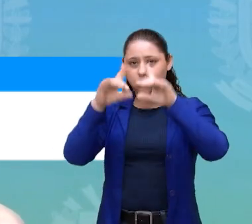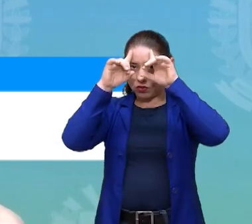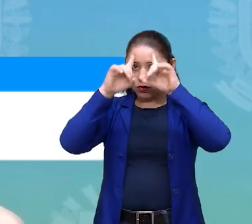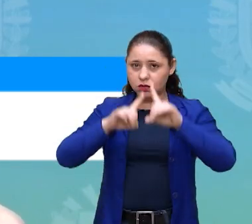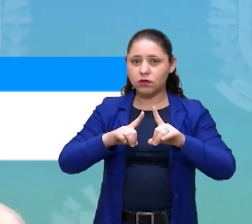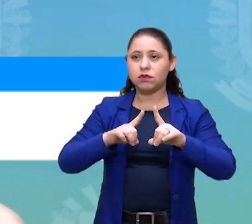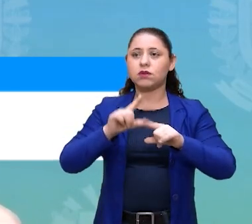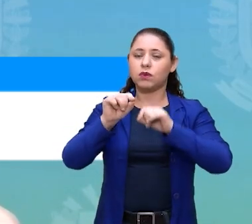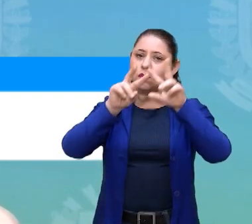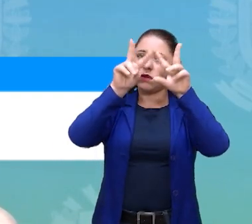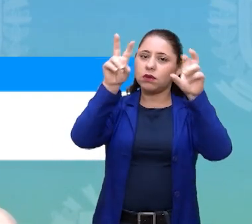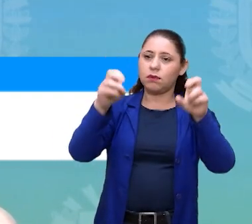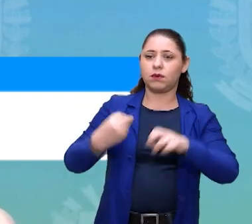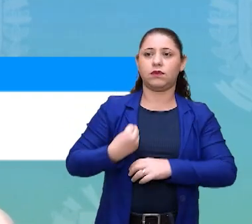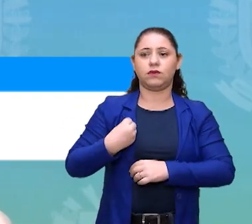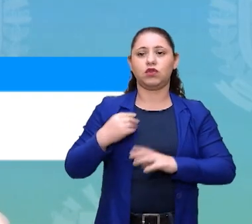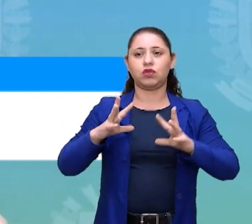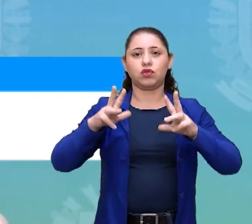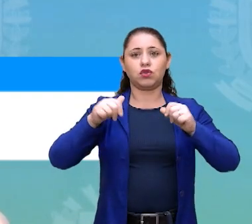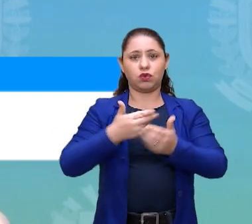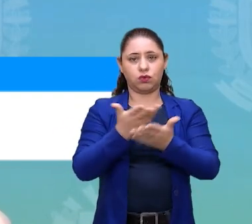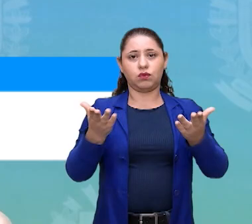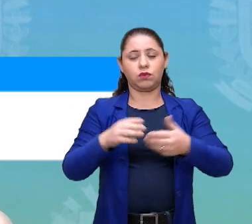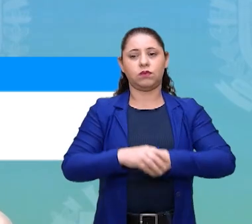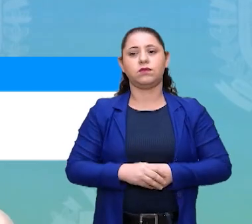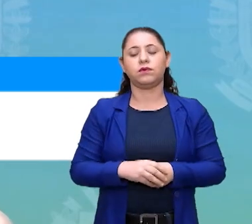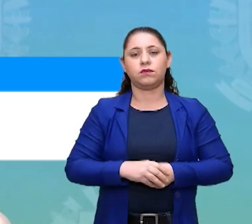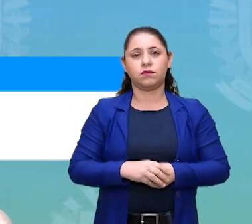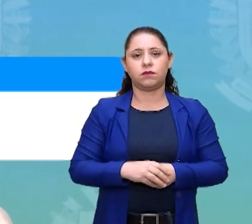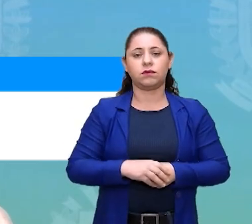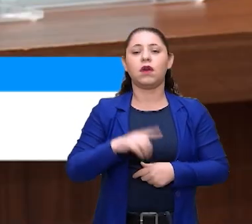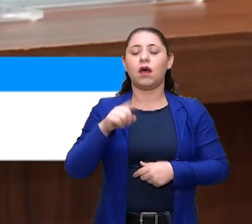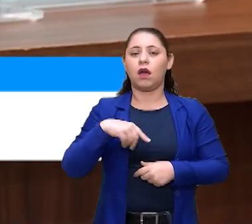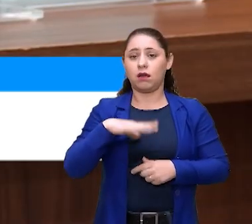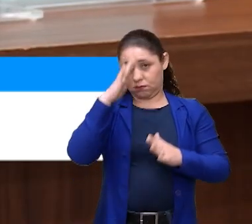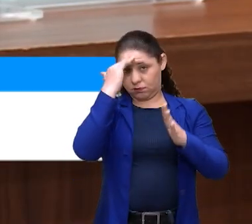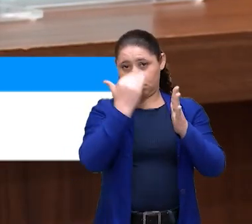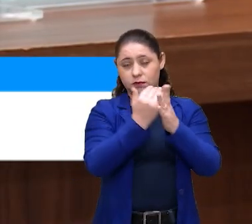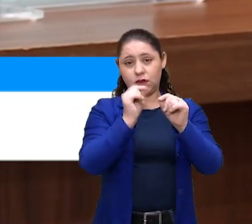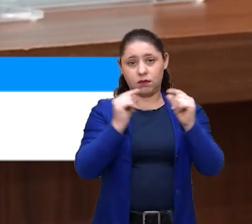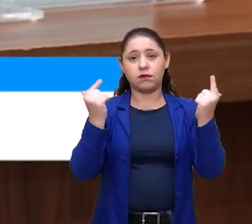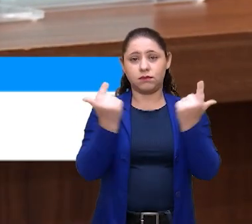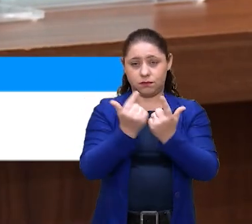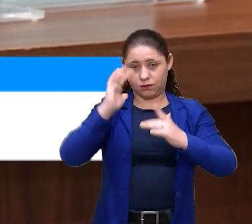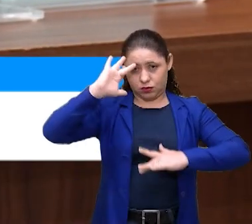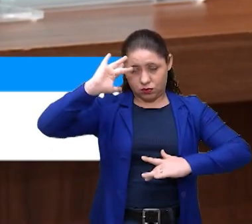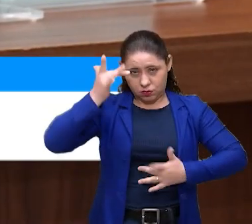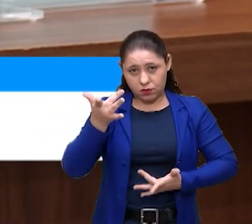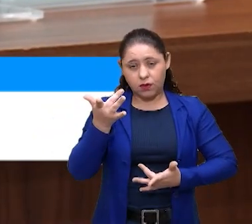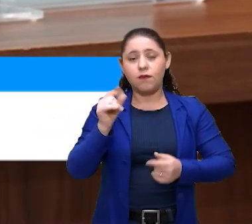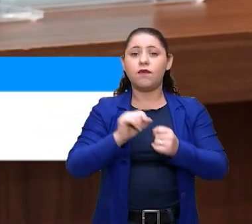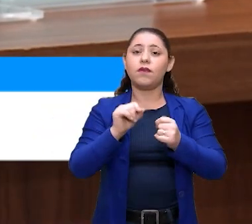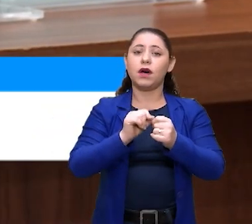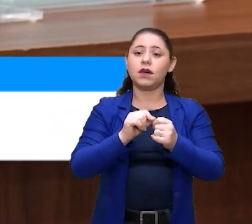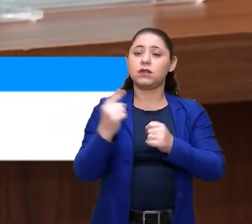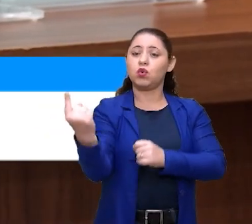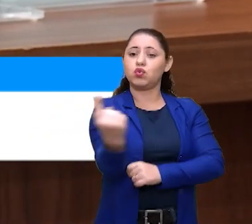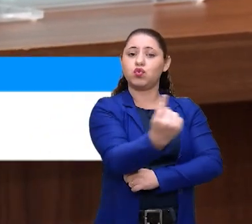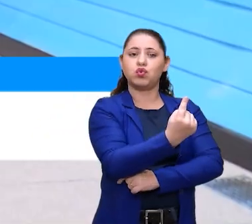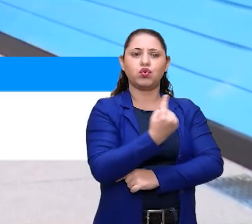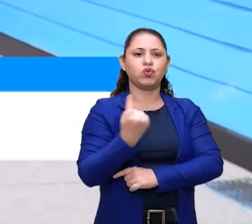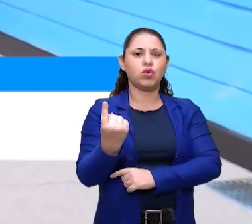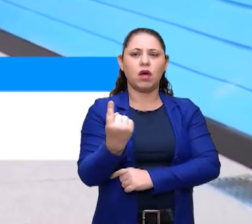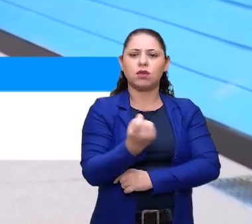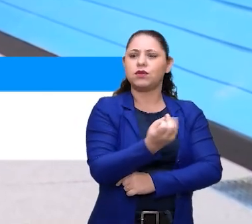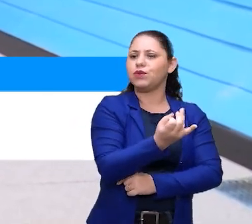é propósito, é dignidade e é um assunto que está na vida de todos nós. Então, o reconhecimento da Assembleia Legislativa dessa